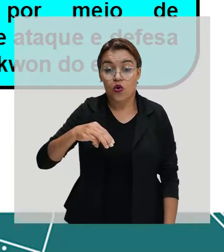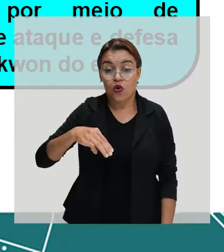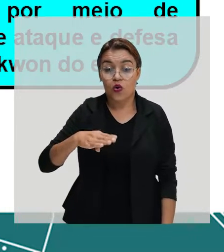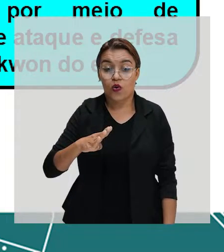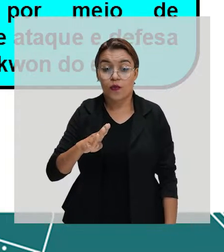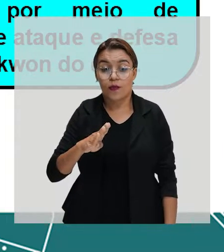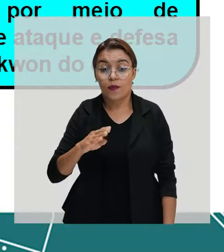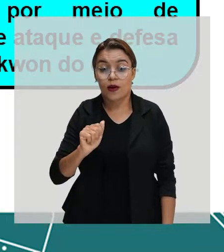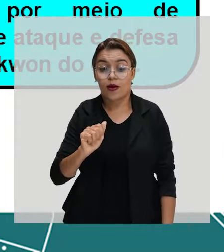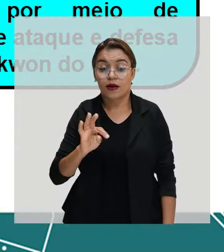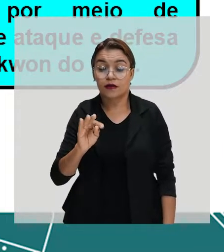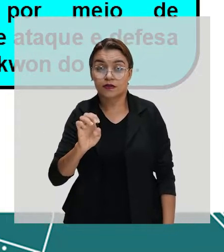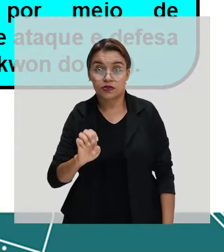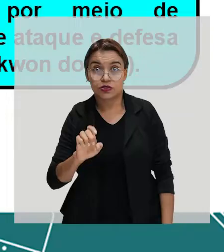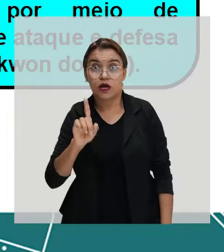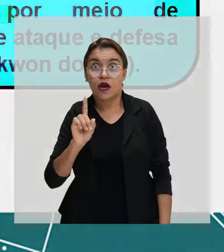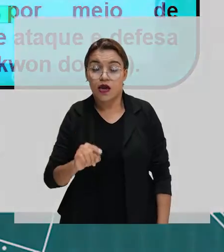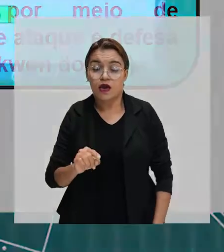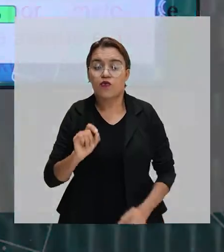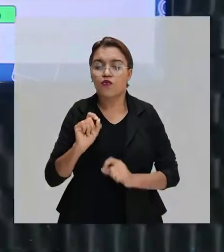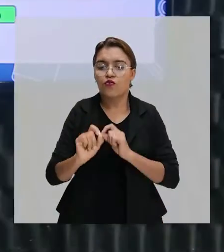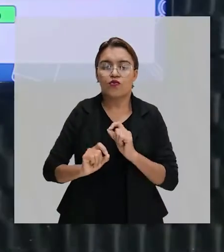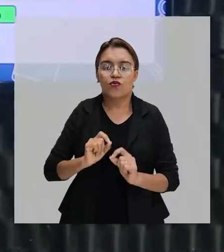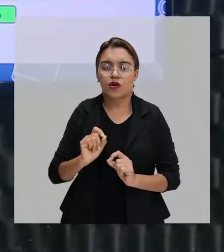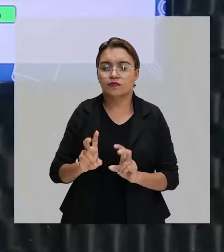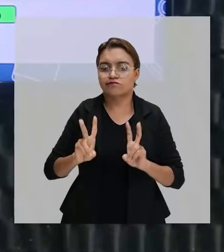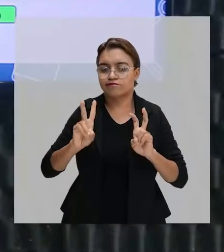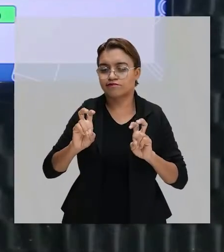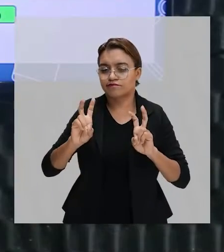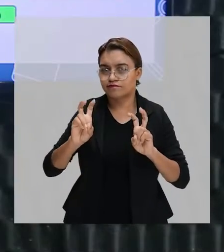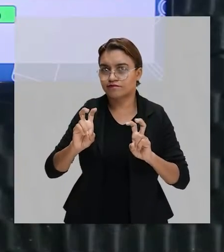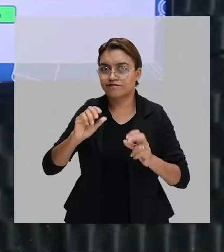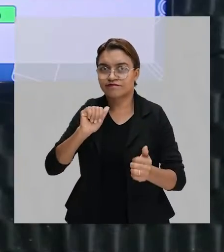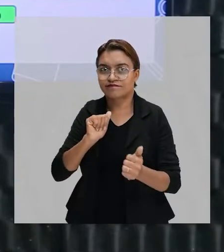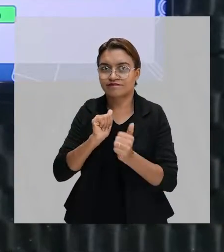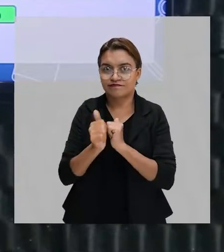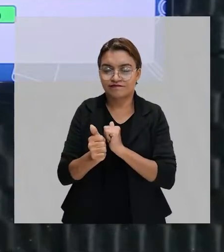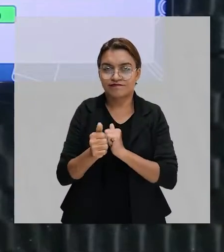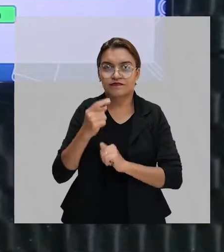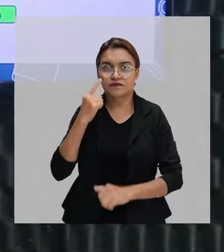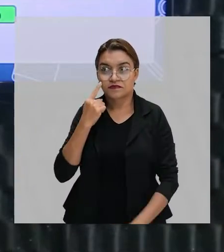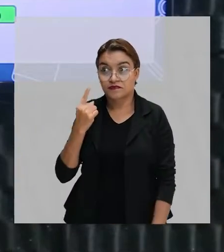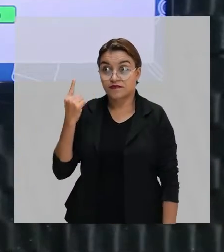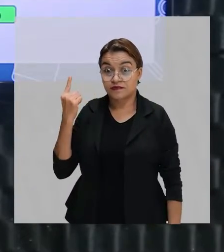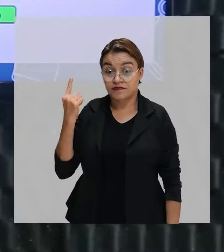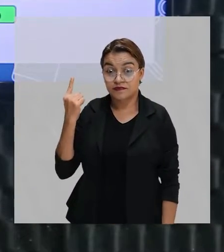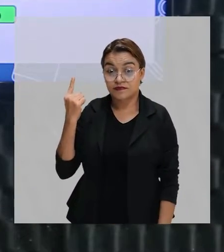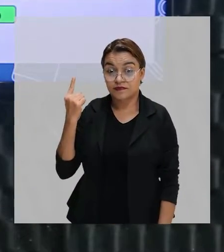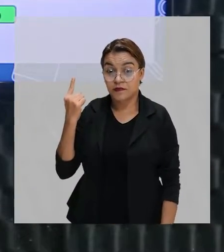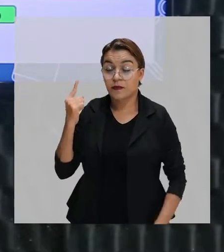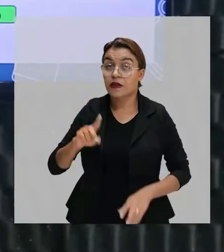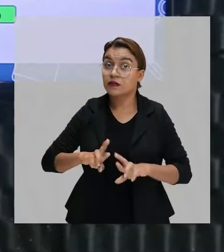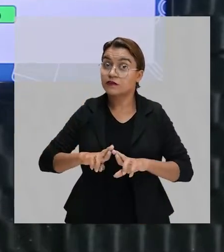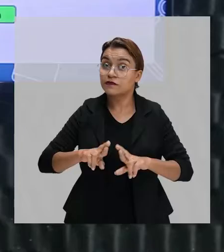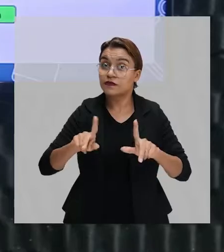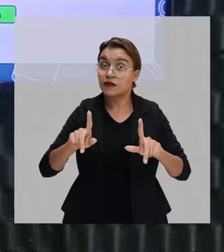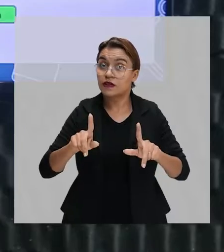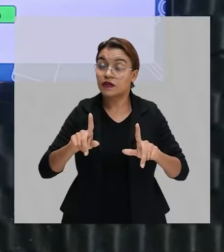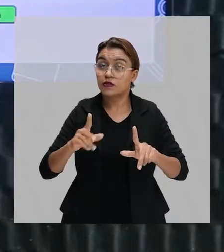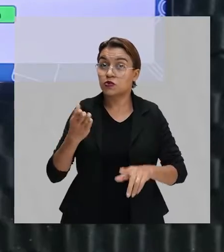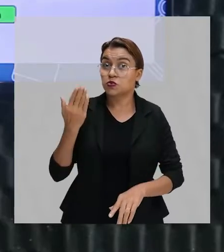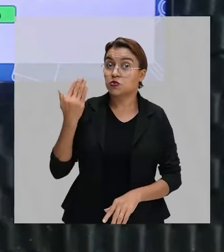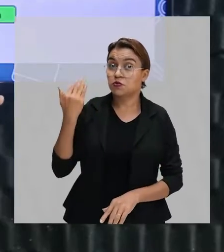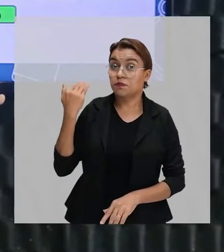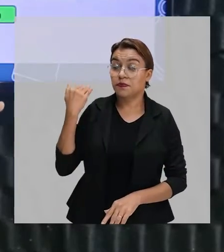modalidade de combate tem a ver com a questão da esportivização Diferentemente